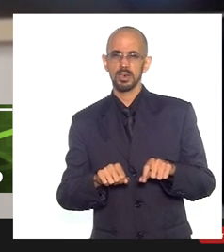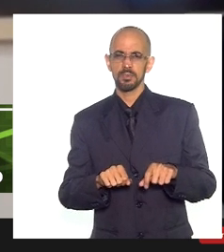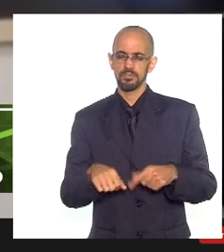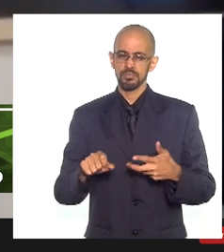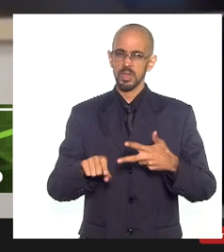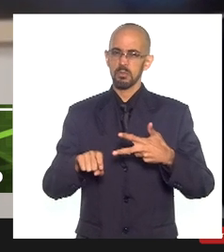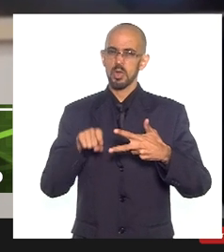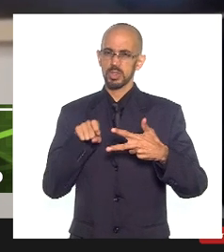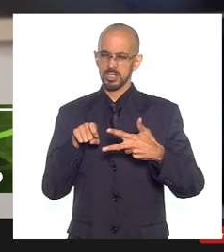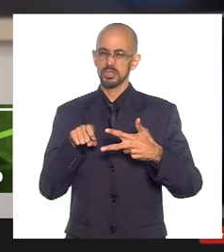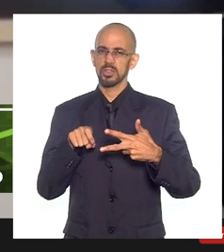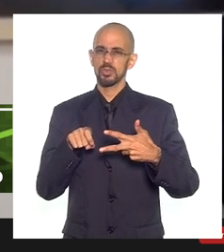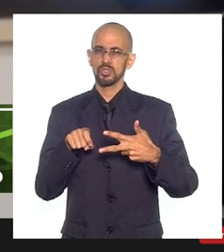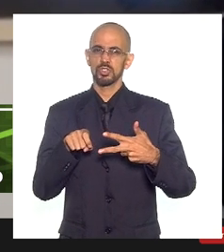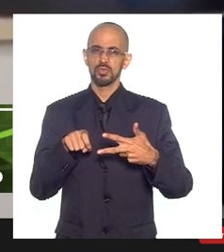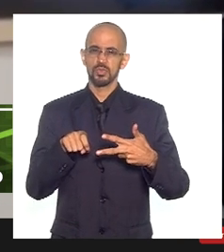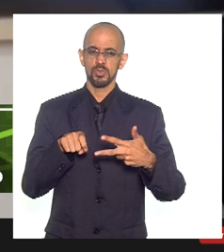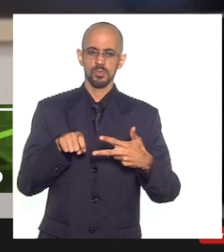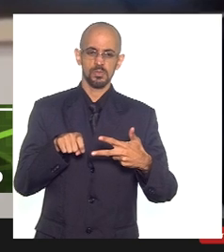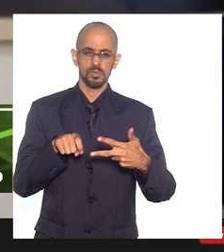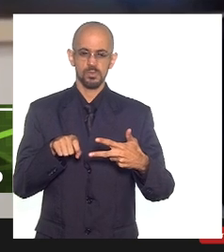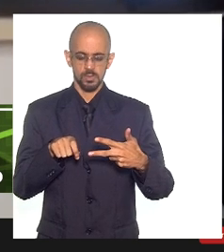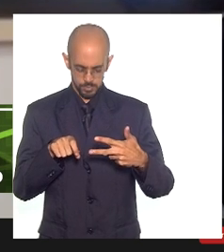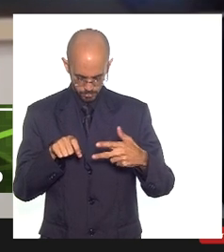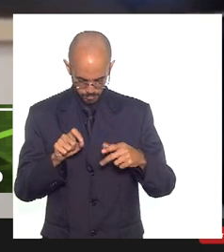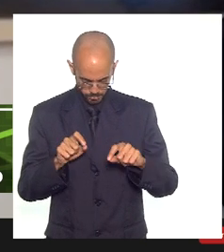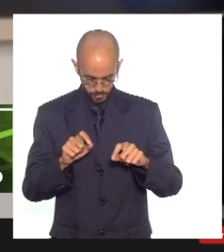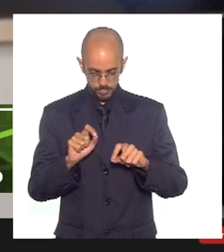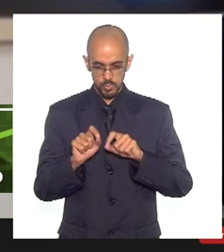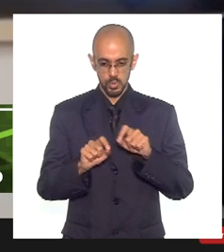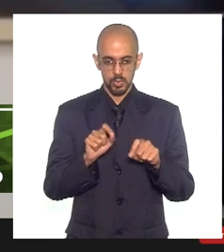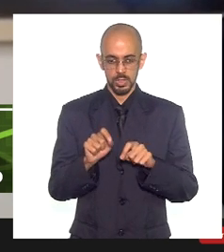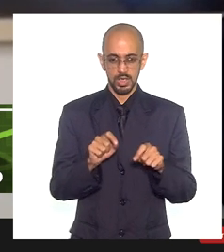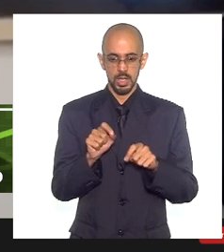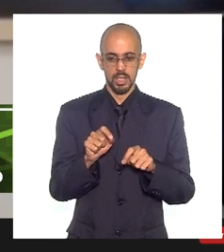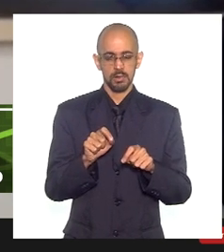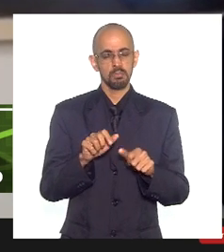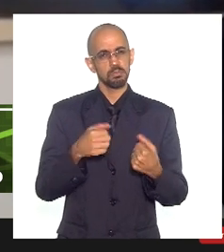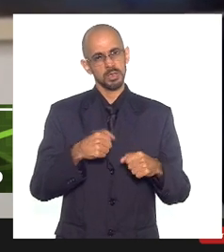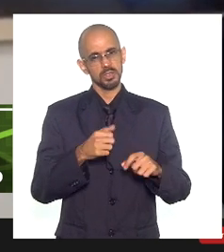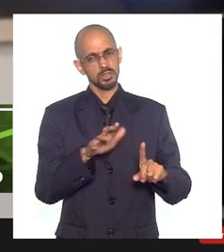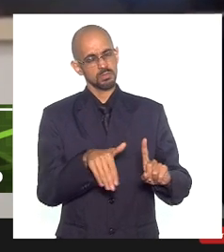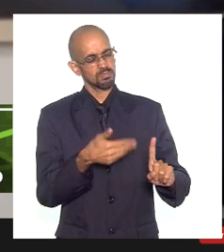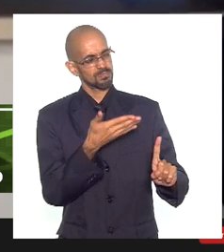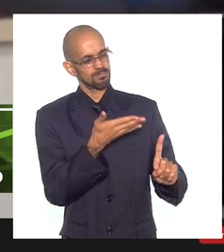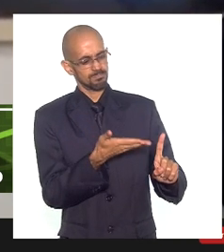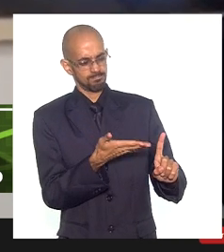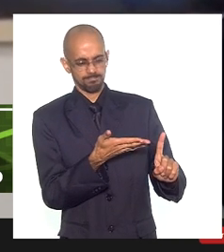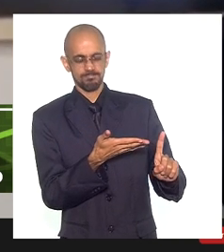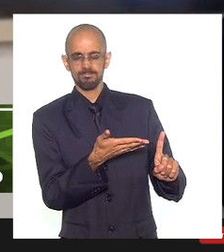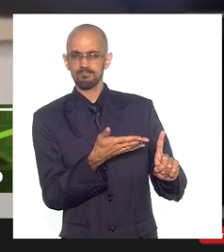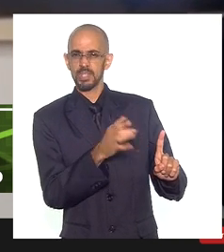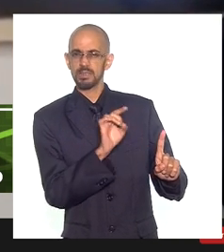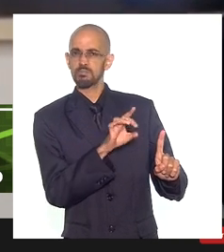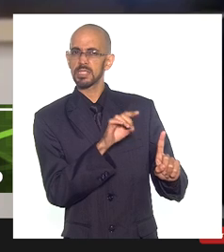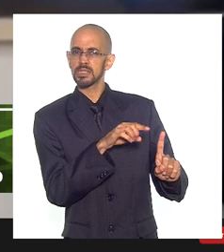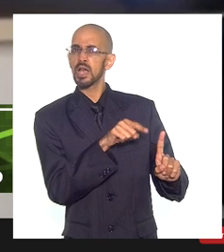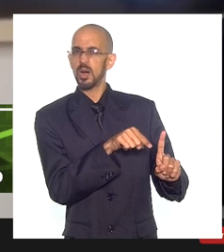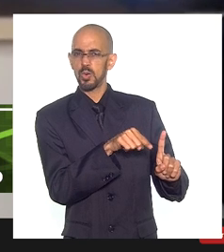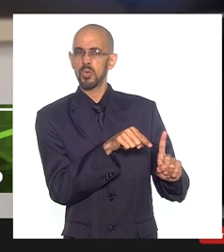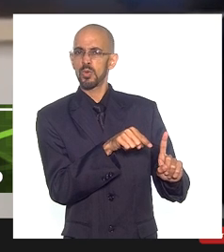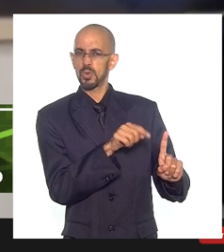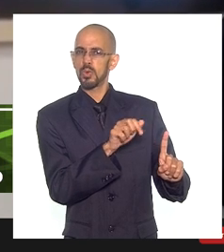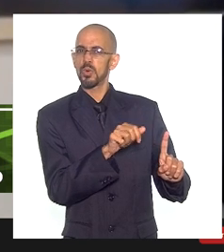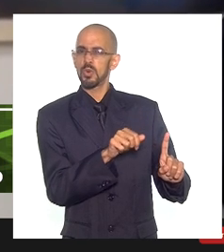executivo uma consideração especial, um